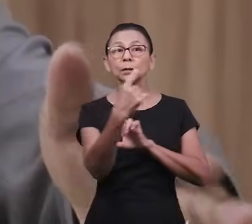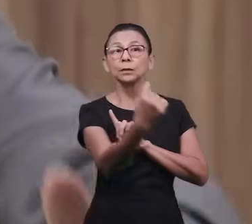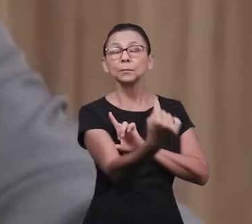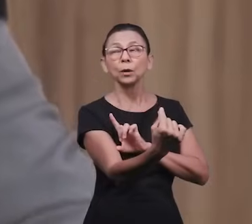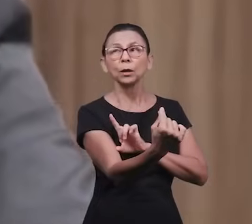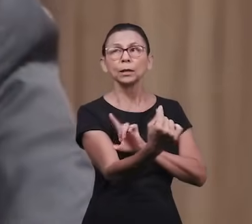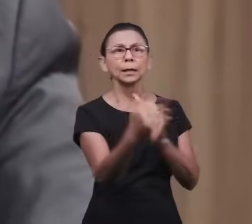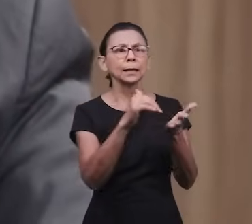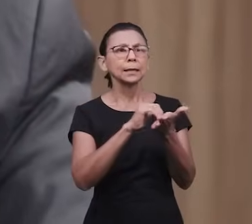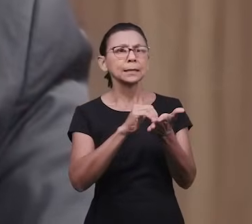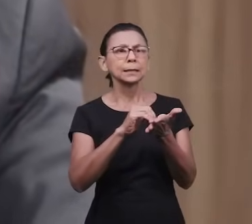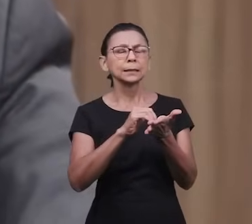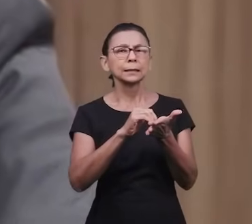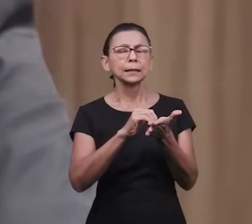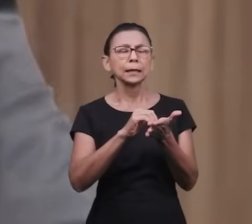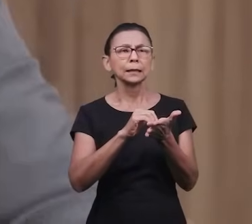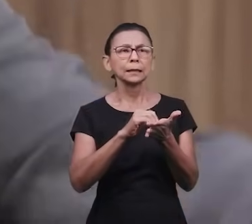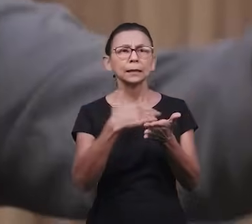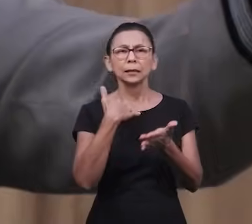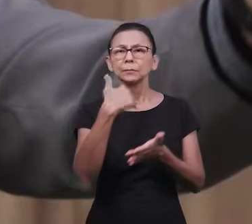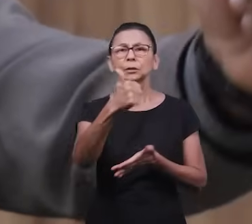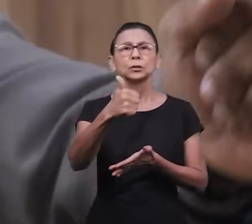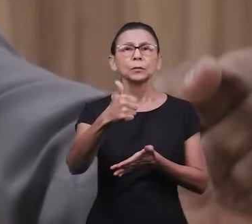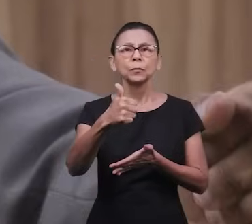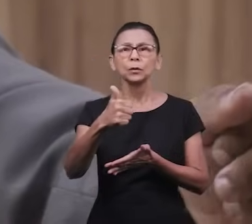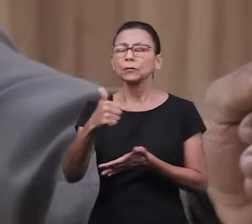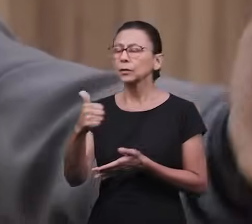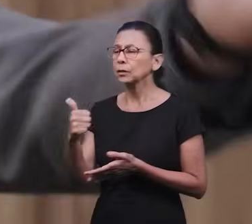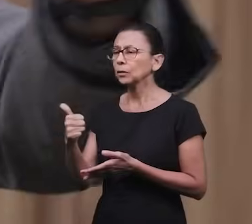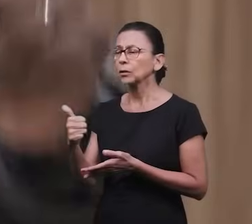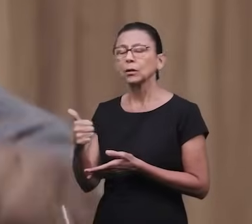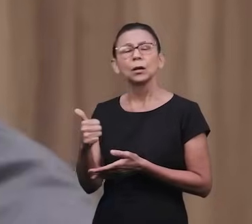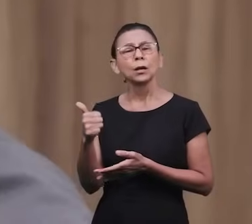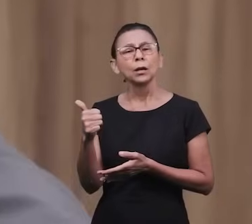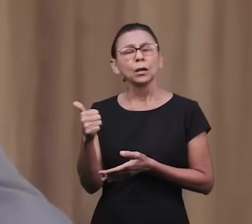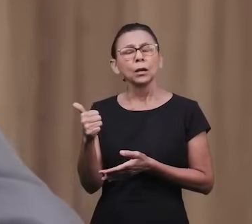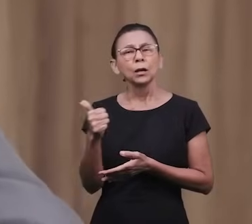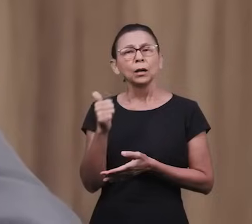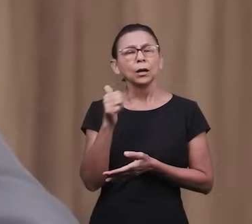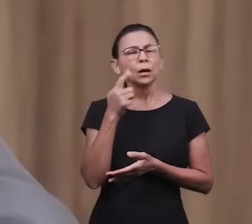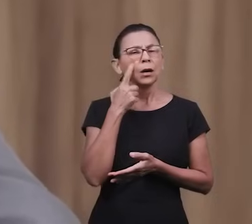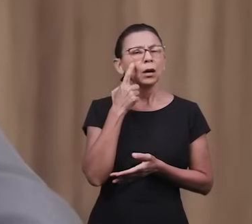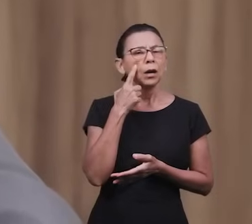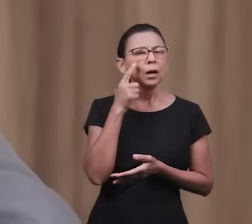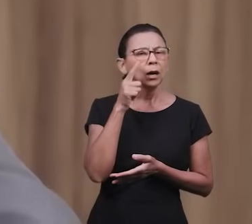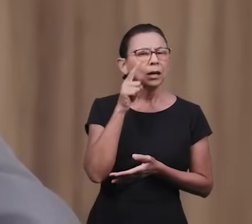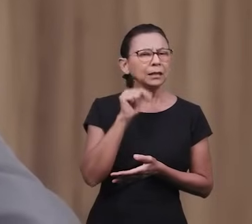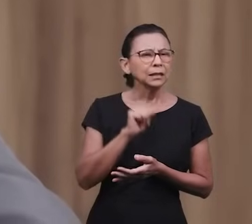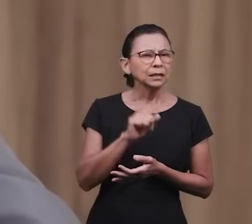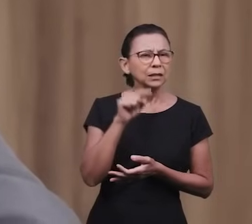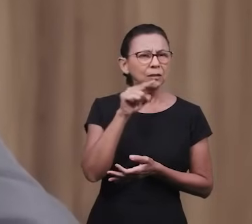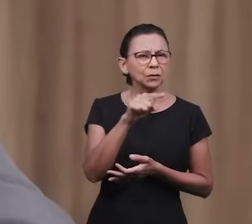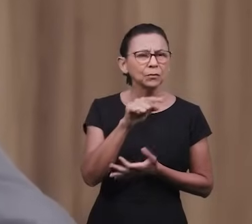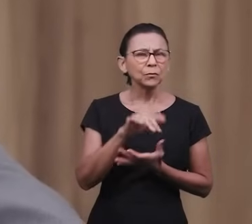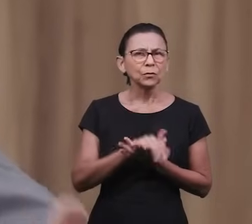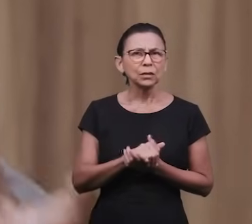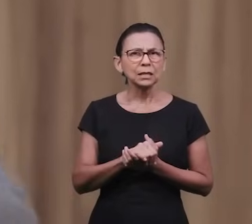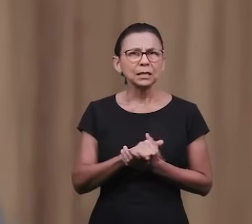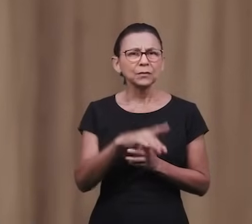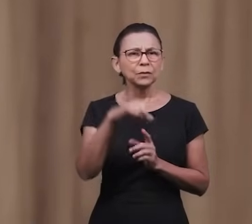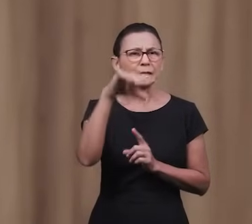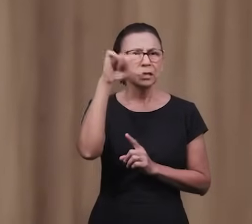porta da faculdade, a secretária me chamou e falou assim, olha aqui, você